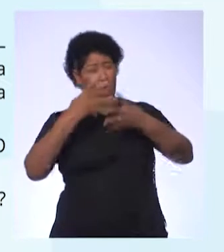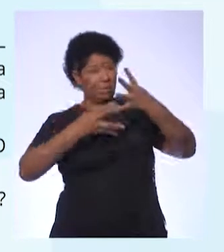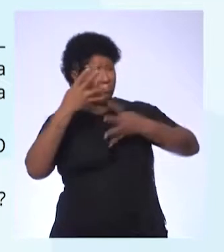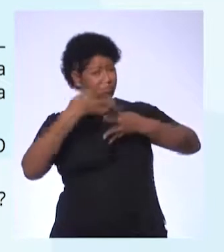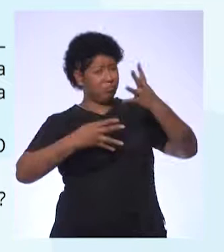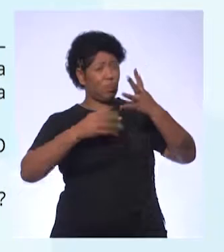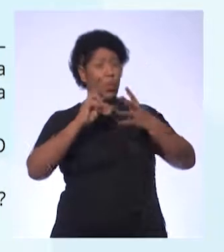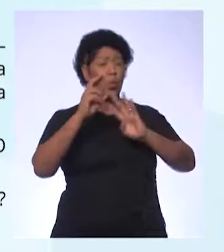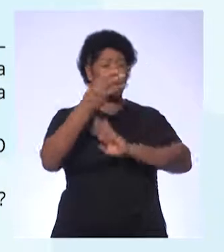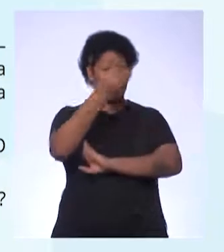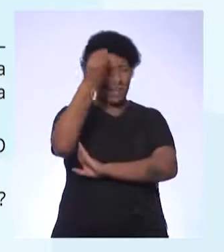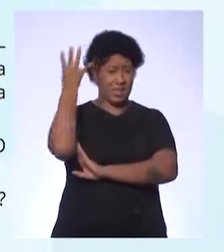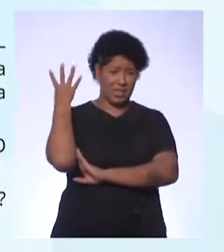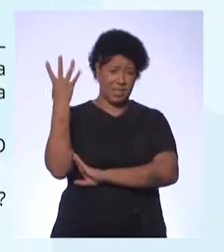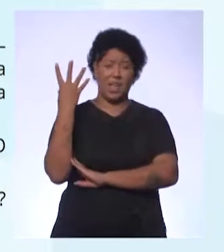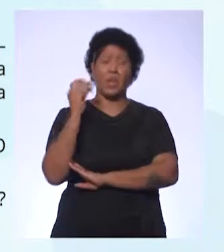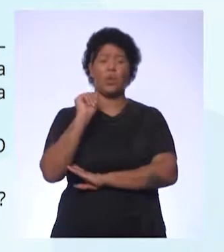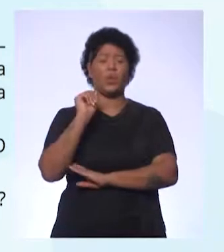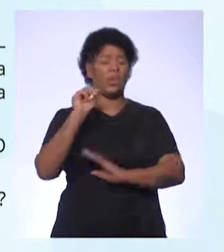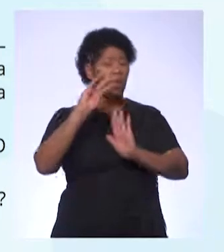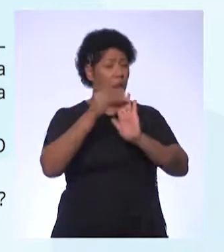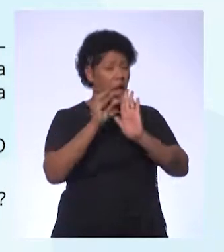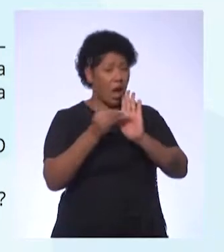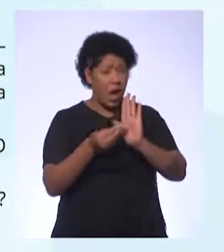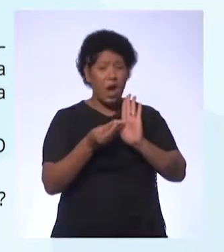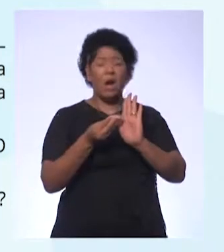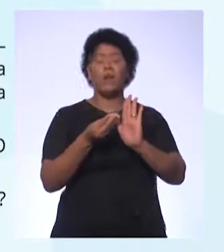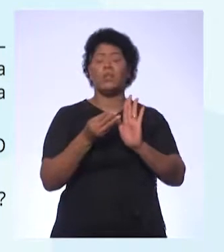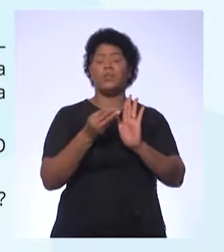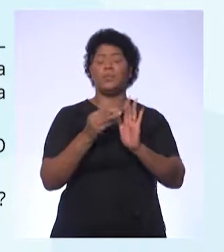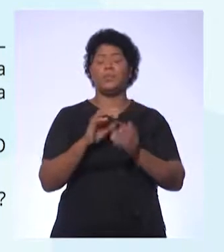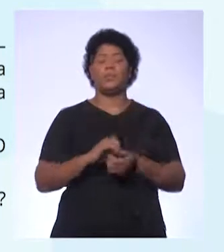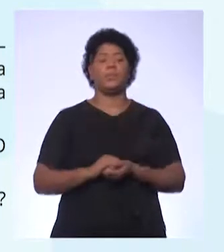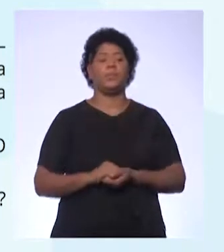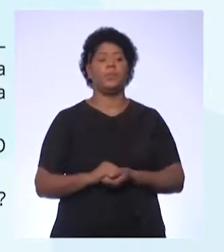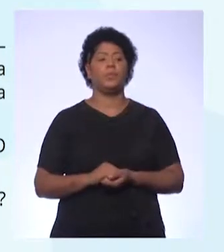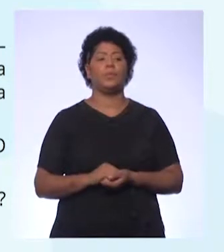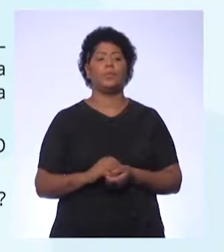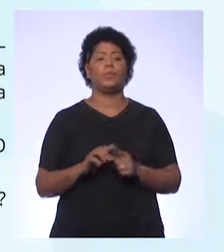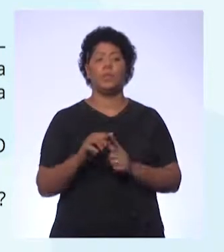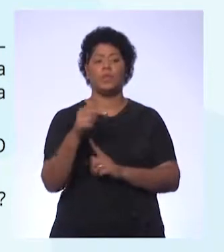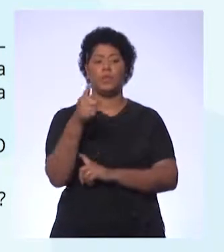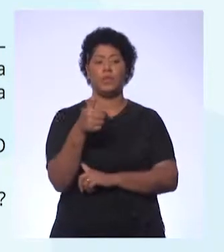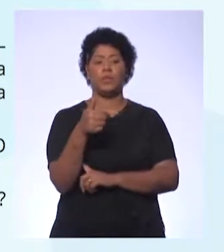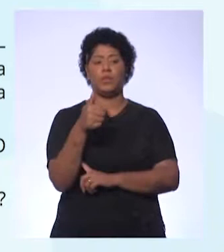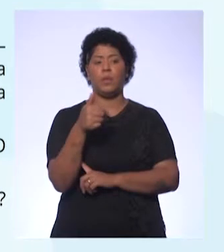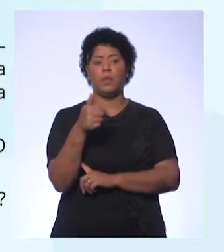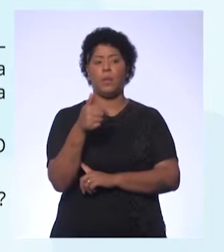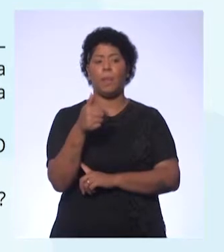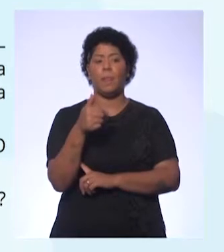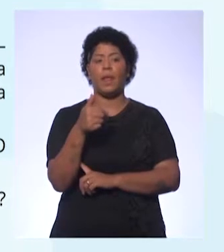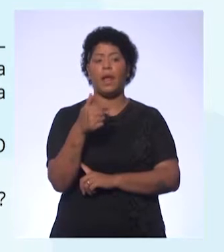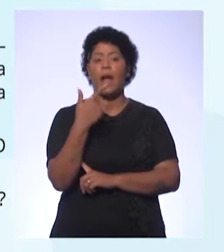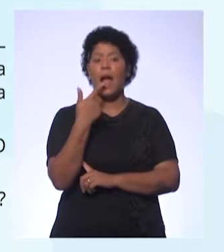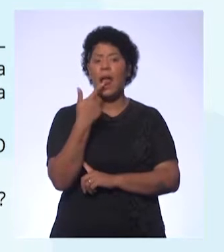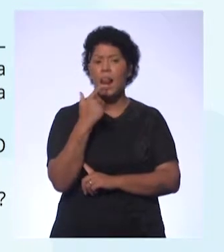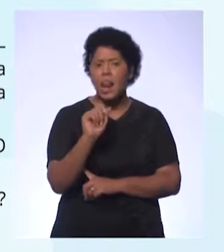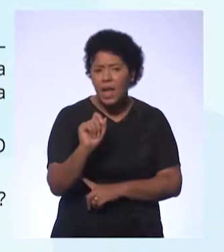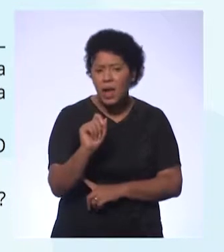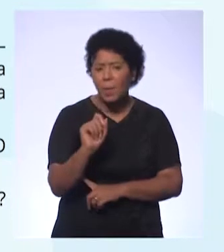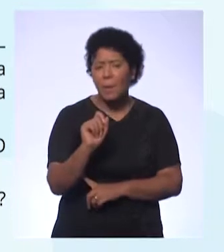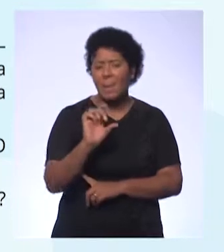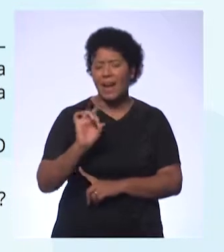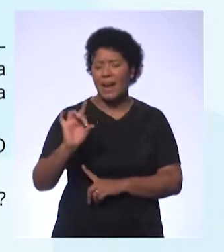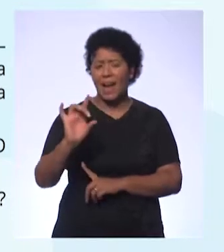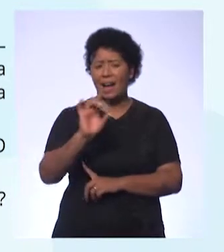esquecendo de linkar os acontecimentos, tudo isso faz parte do planejamento, né? E o passo 7, o nível de linguagem é adequado à personagem